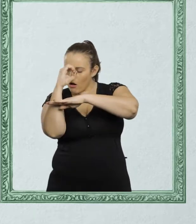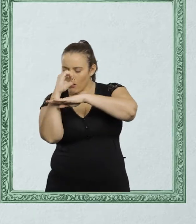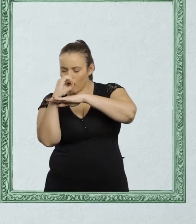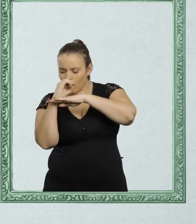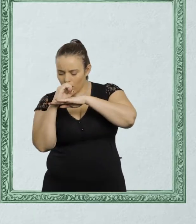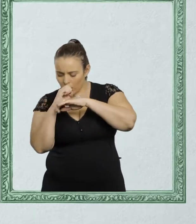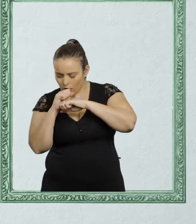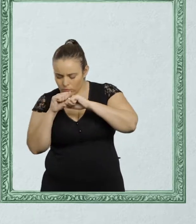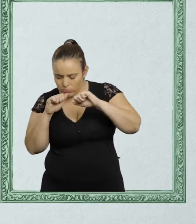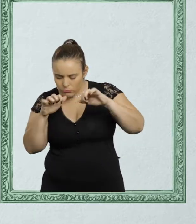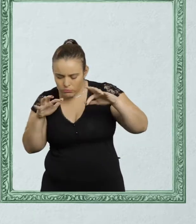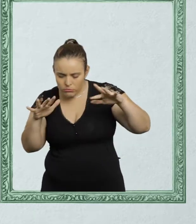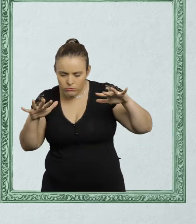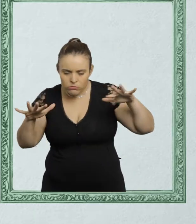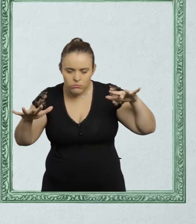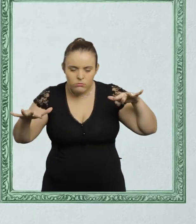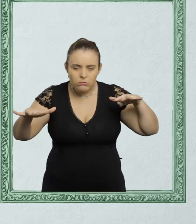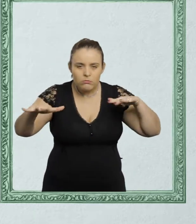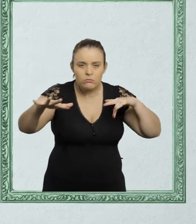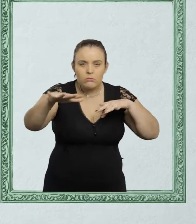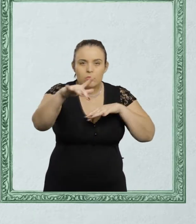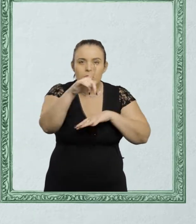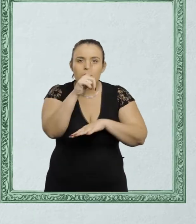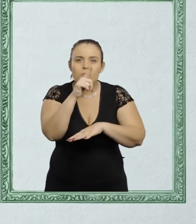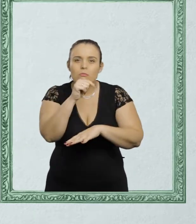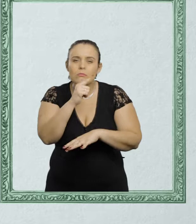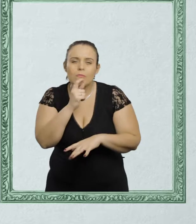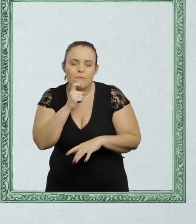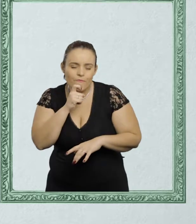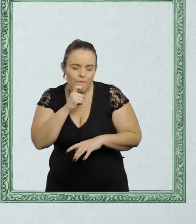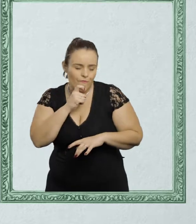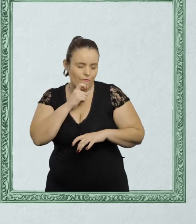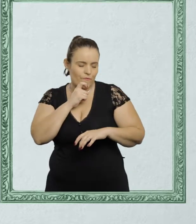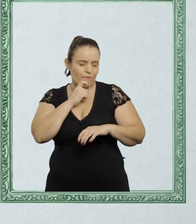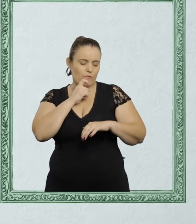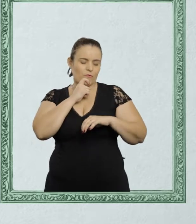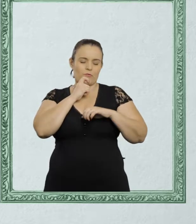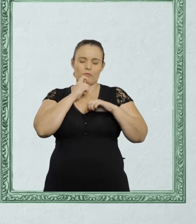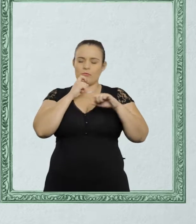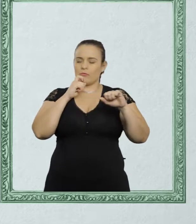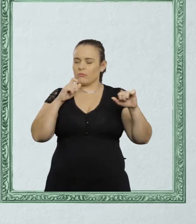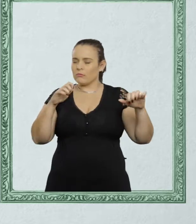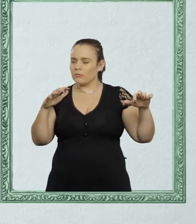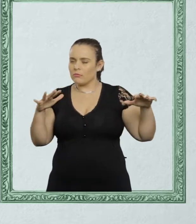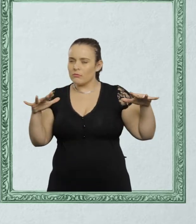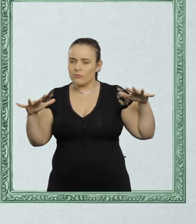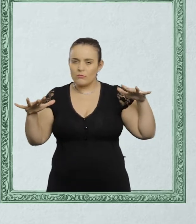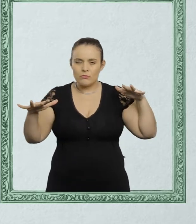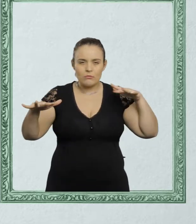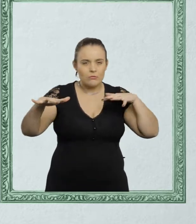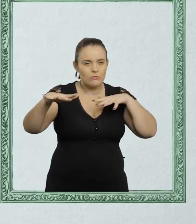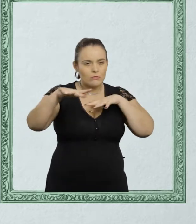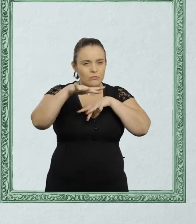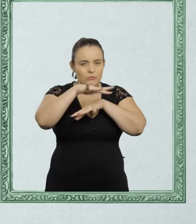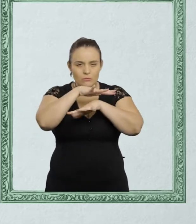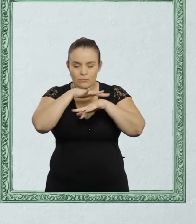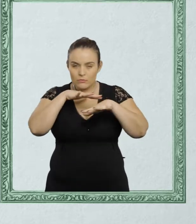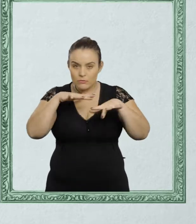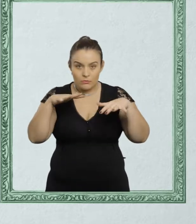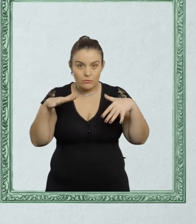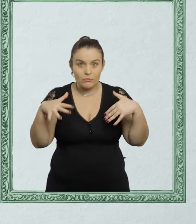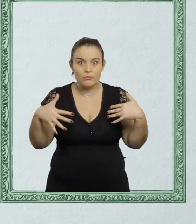espalharam devagar. A água ficou fria, o lugar ficou assustador. Nesse